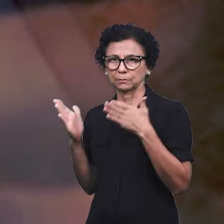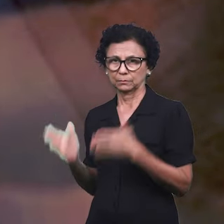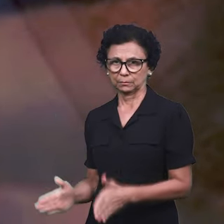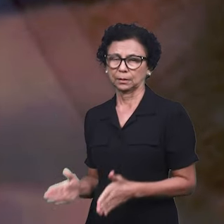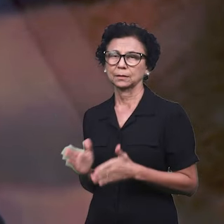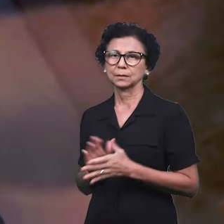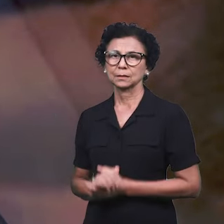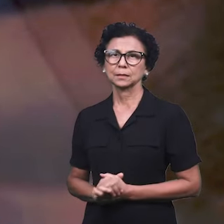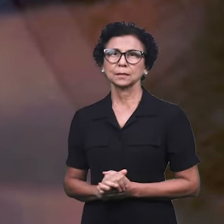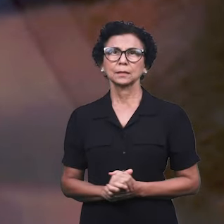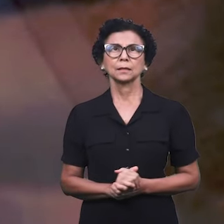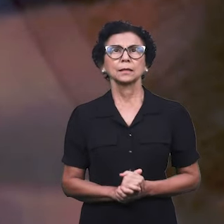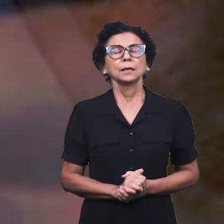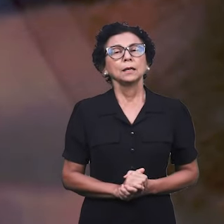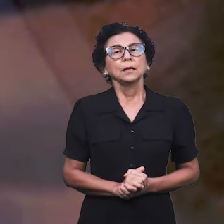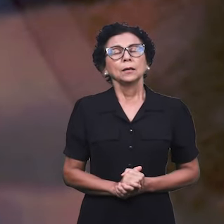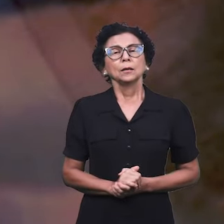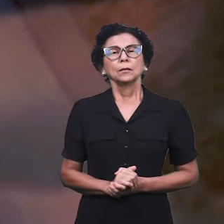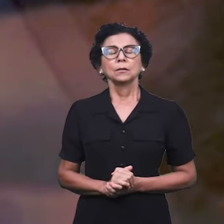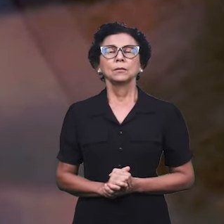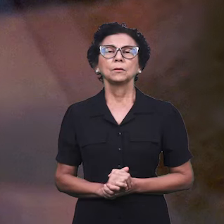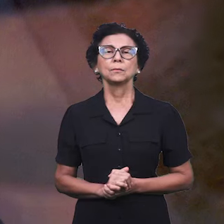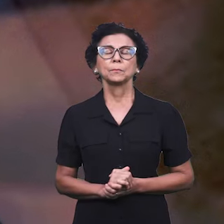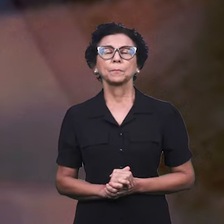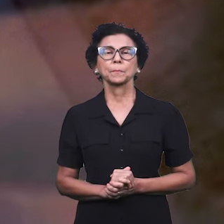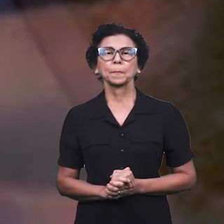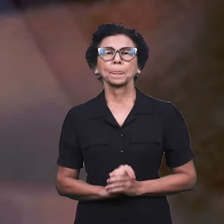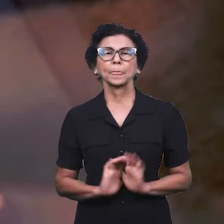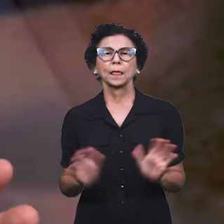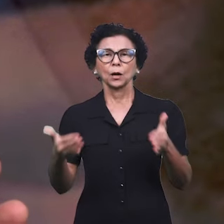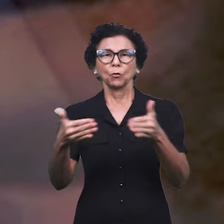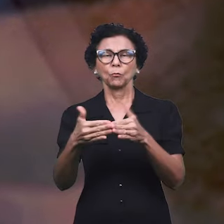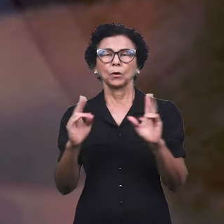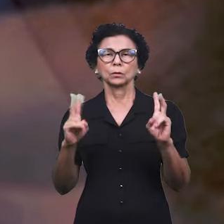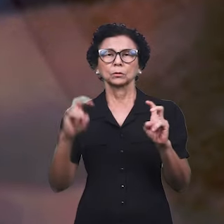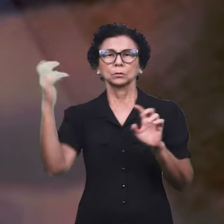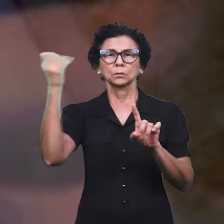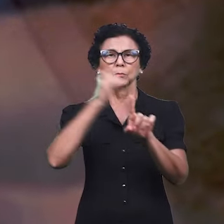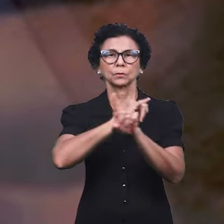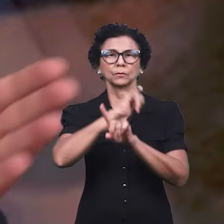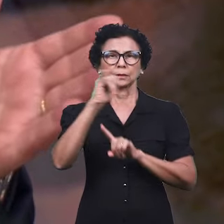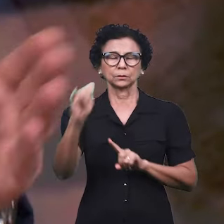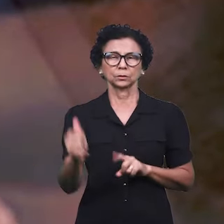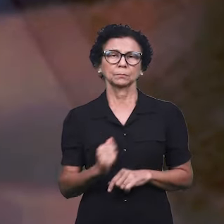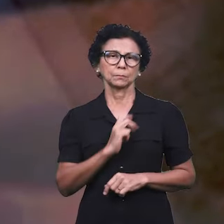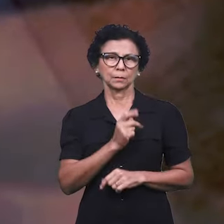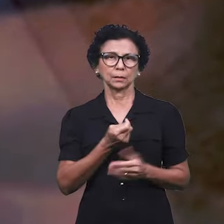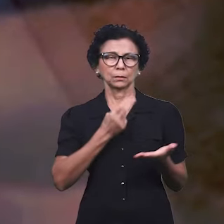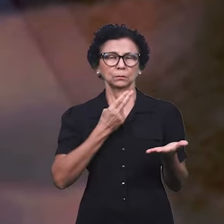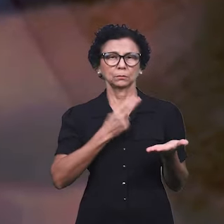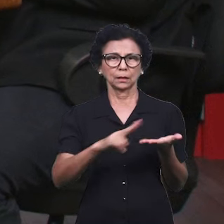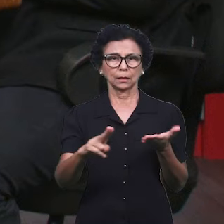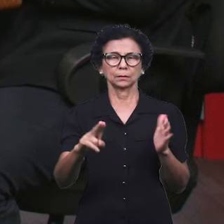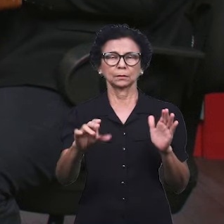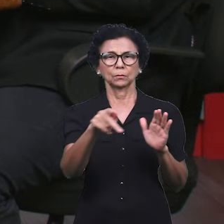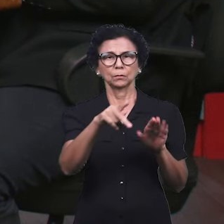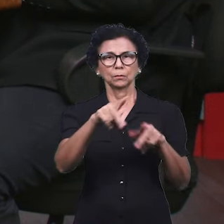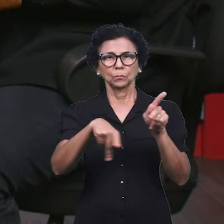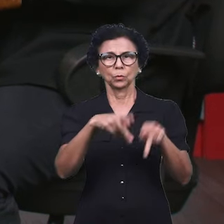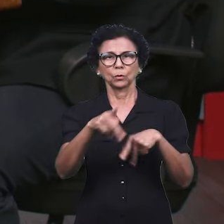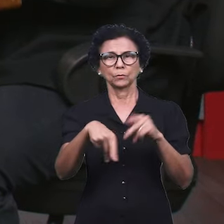mais da parte profética da carta de Paulo aos Colossenses. Professor Vinícius.